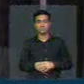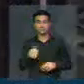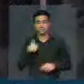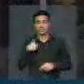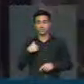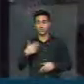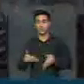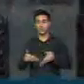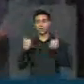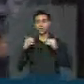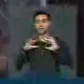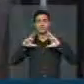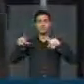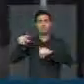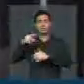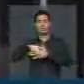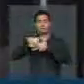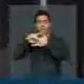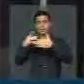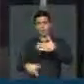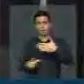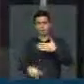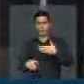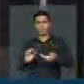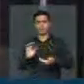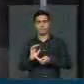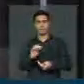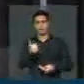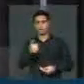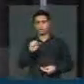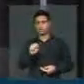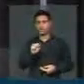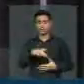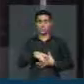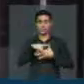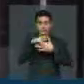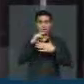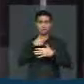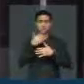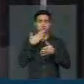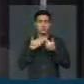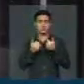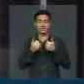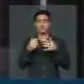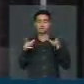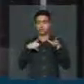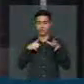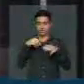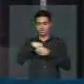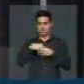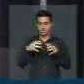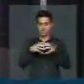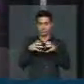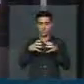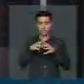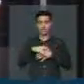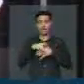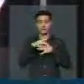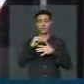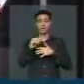solicitei de todos os líderes dessa casa, dos 18 líderes que compõem o Colégio de Líderes, a